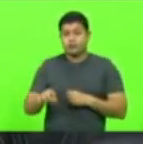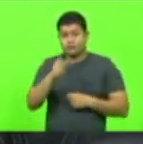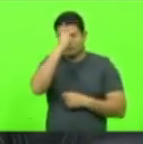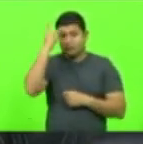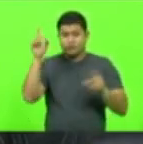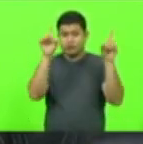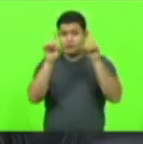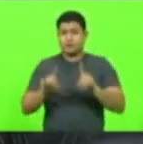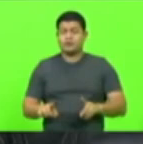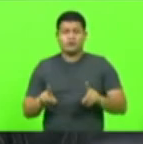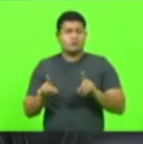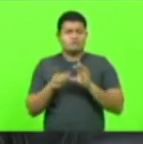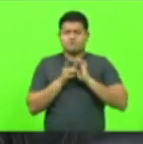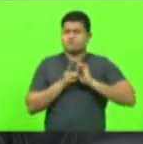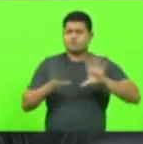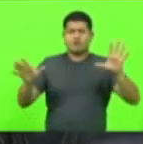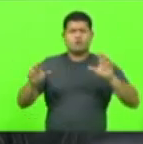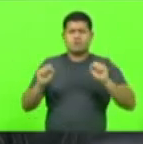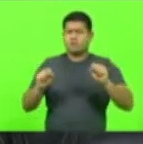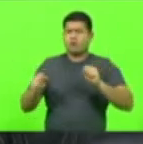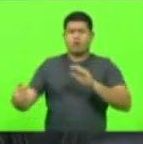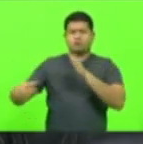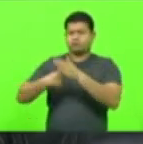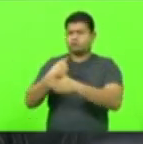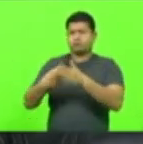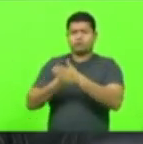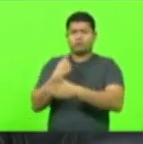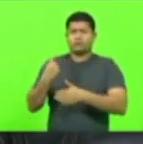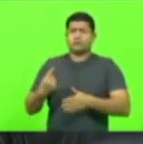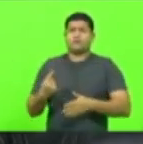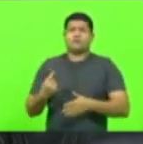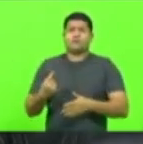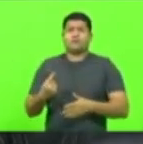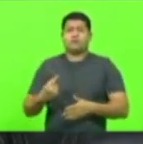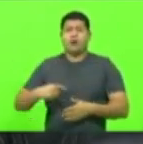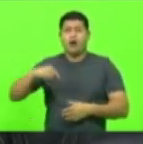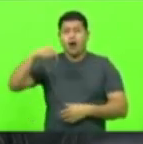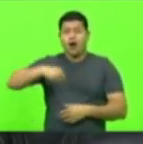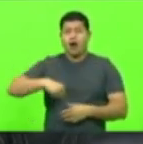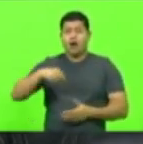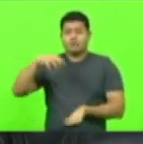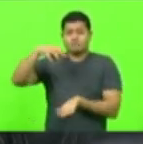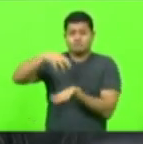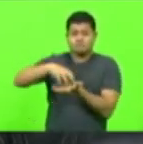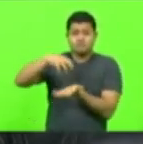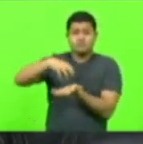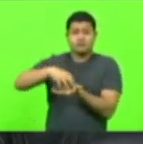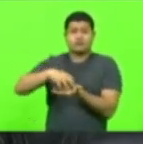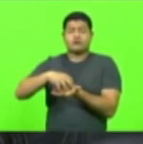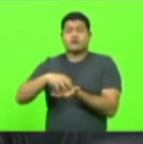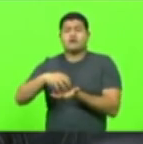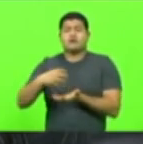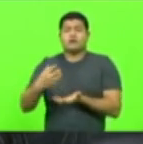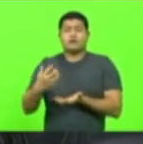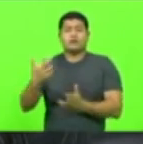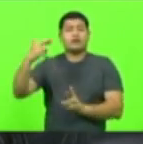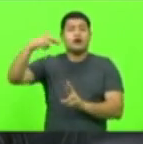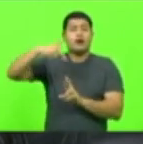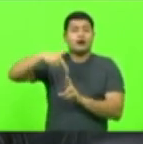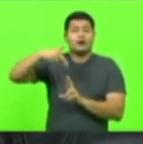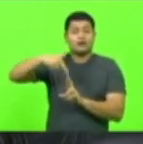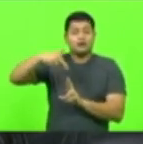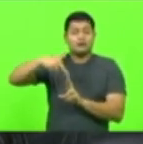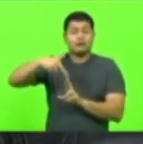inteiramente à disposição como como Polo e radiador como fonte de